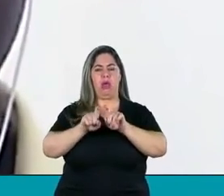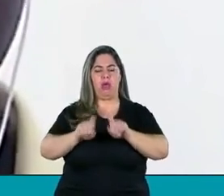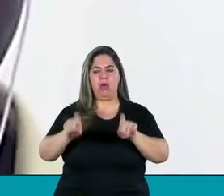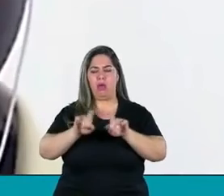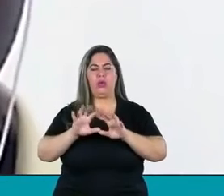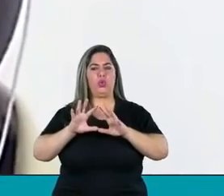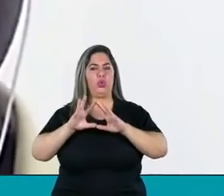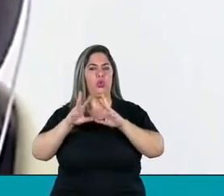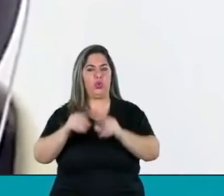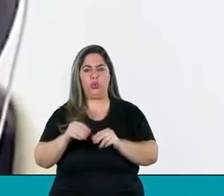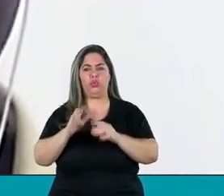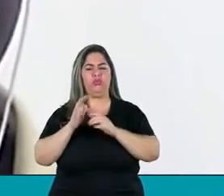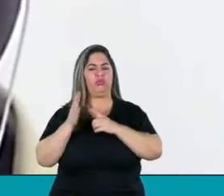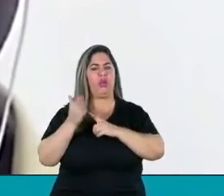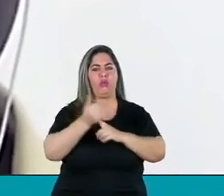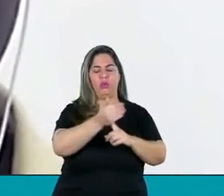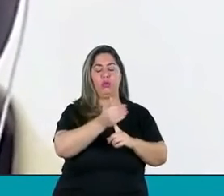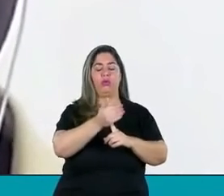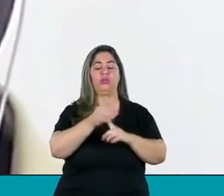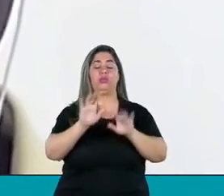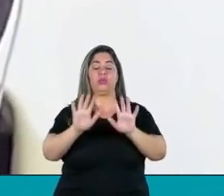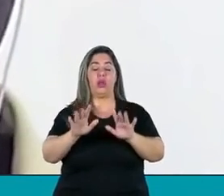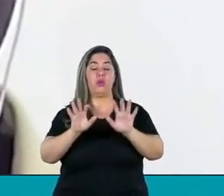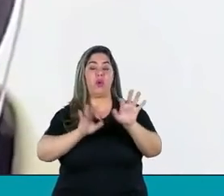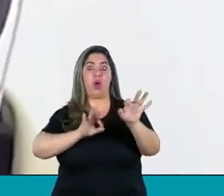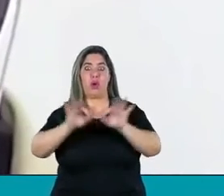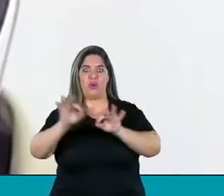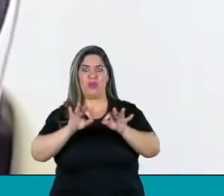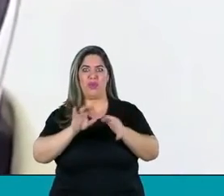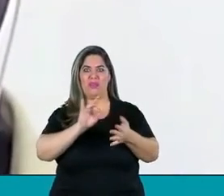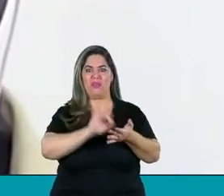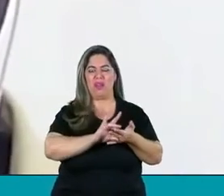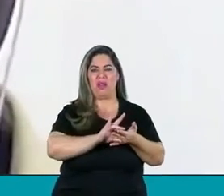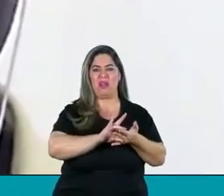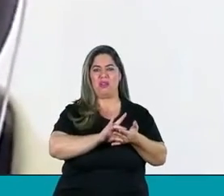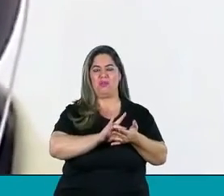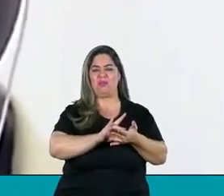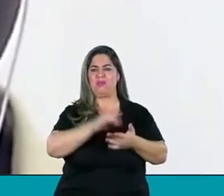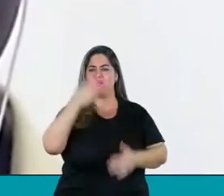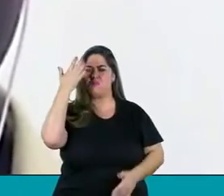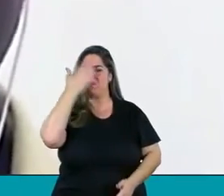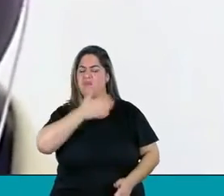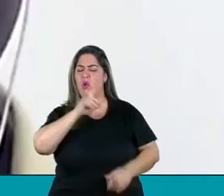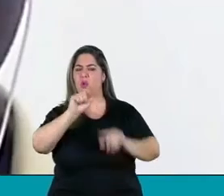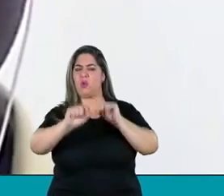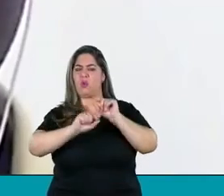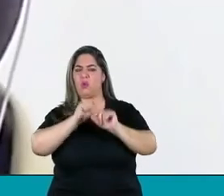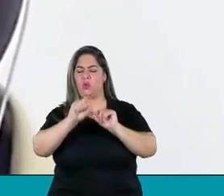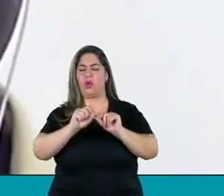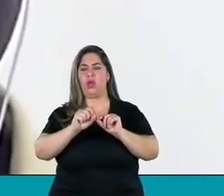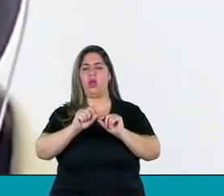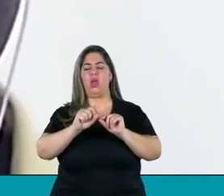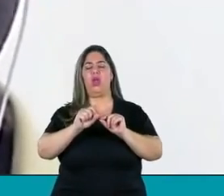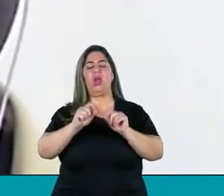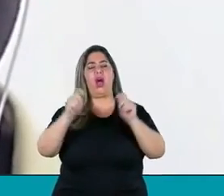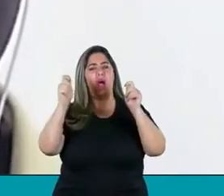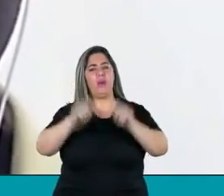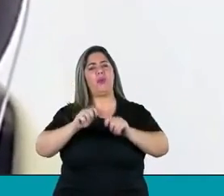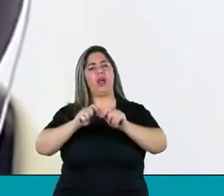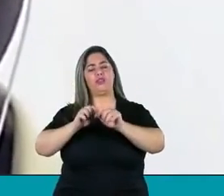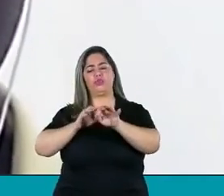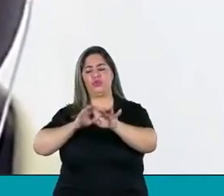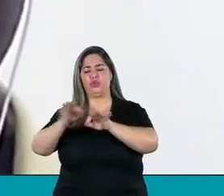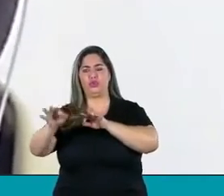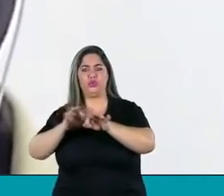humana. Dessa forma, a organização do real tem sua legitimidade fundada no processo de reorganização